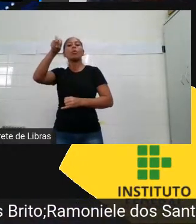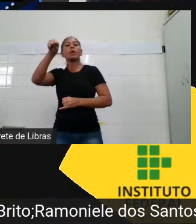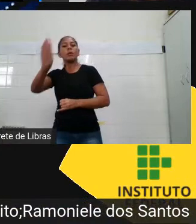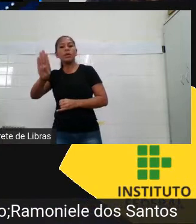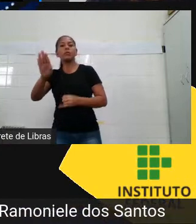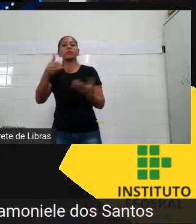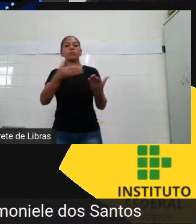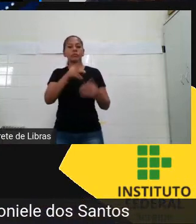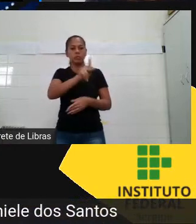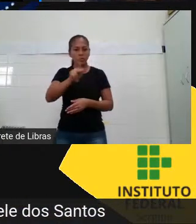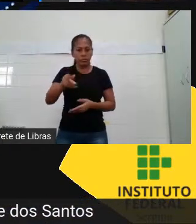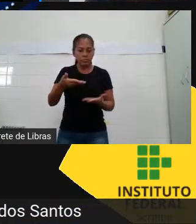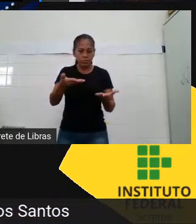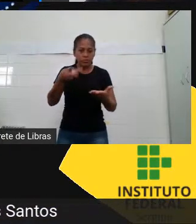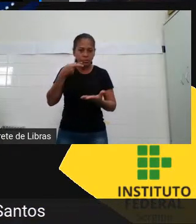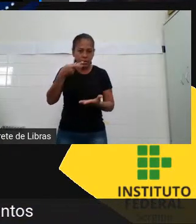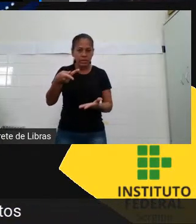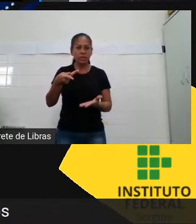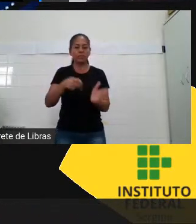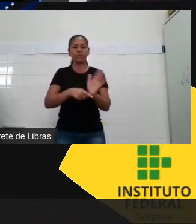à vontade para iniciar.